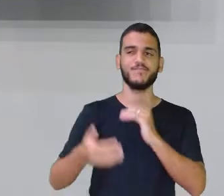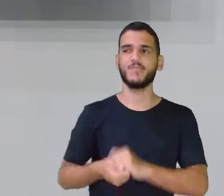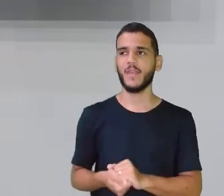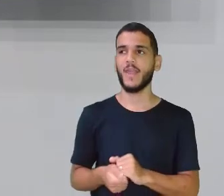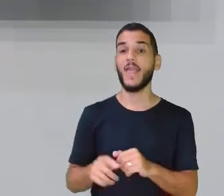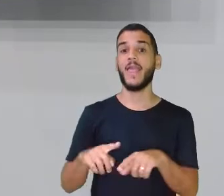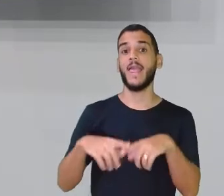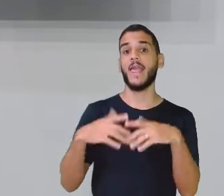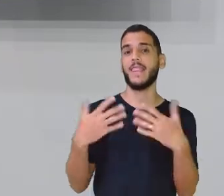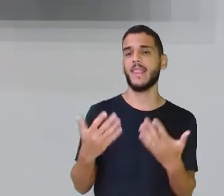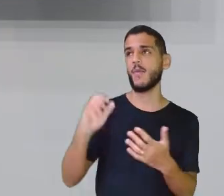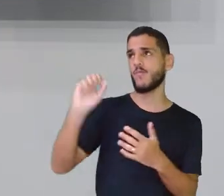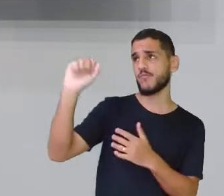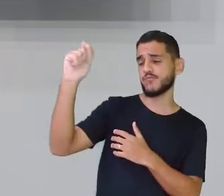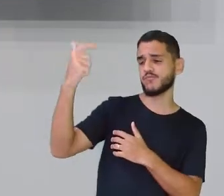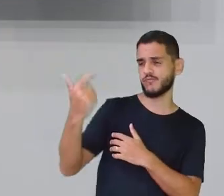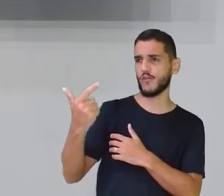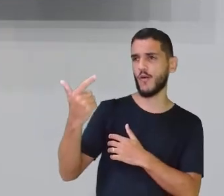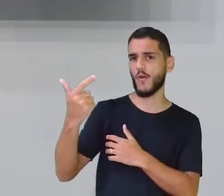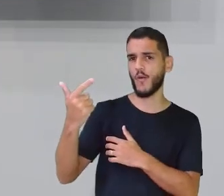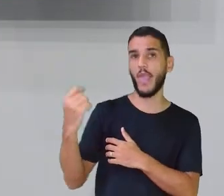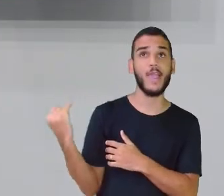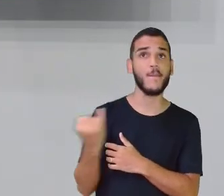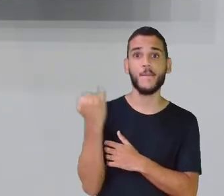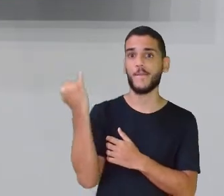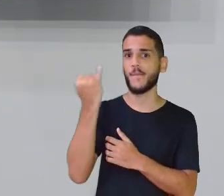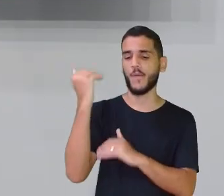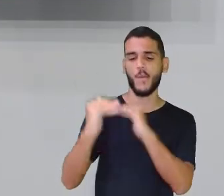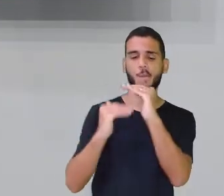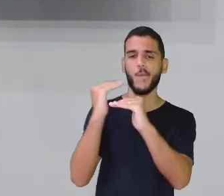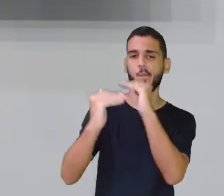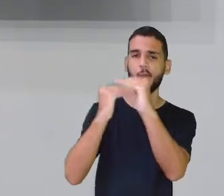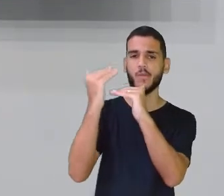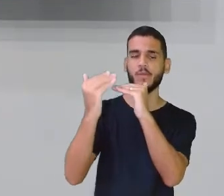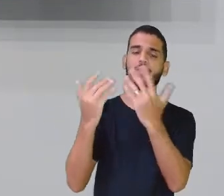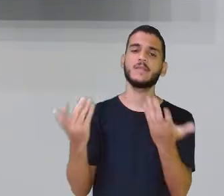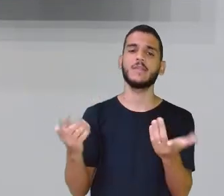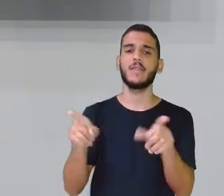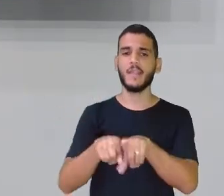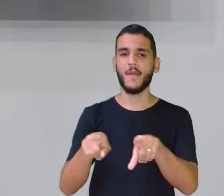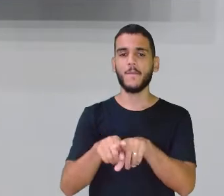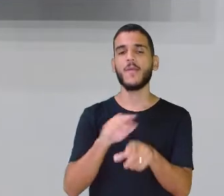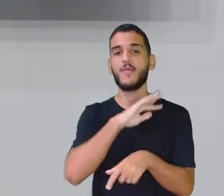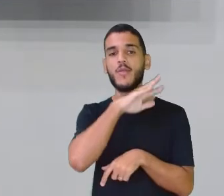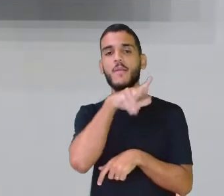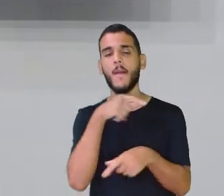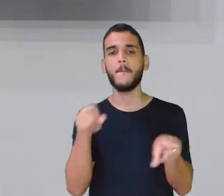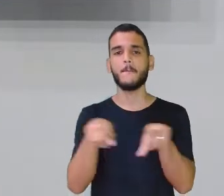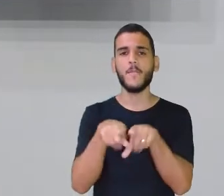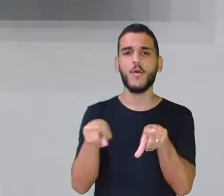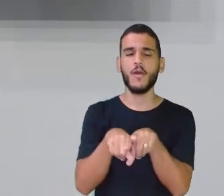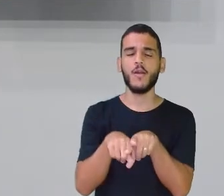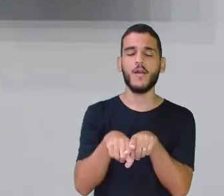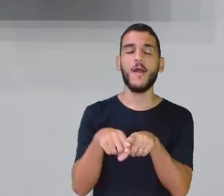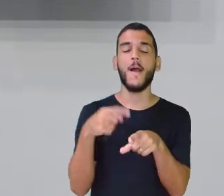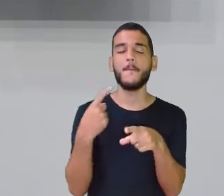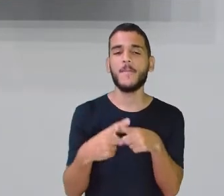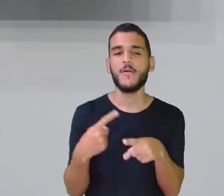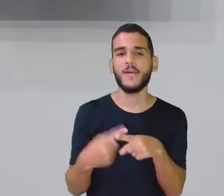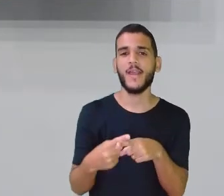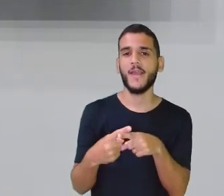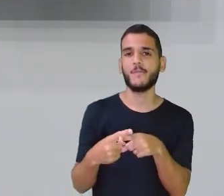o sol também vai ser fundamental no desenvolvimento dessa ovelha, porque ela vai conseguir absorver do sol o